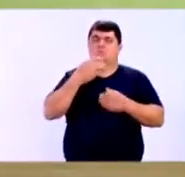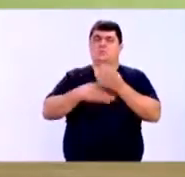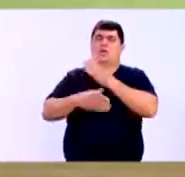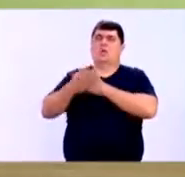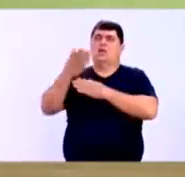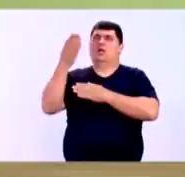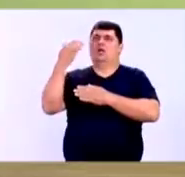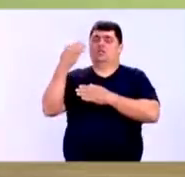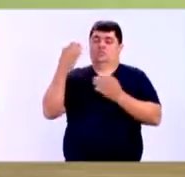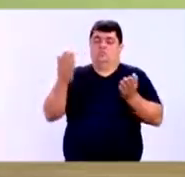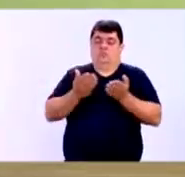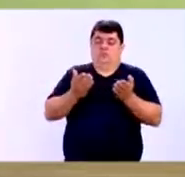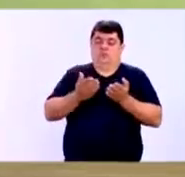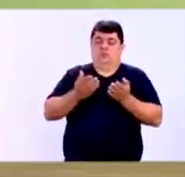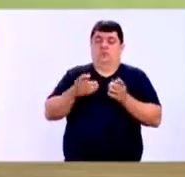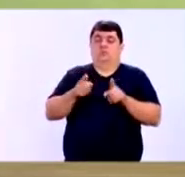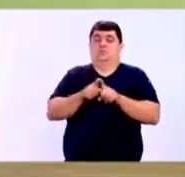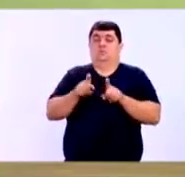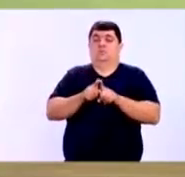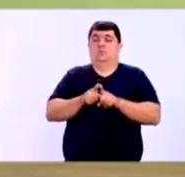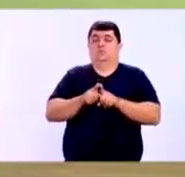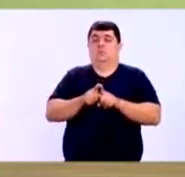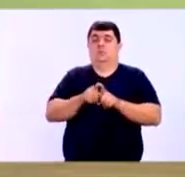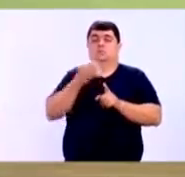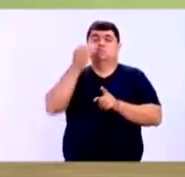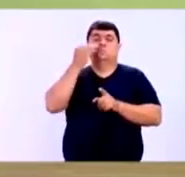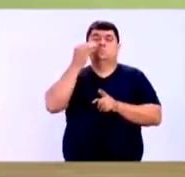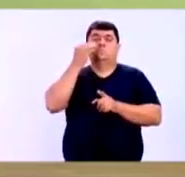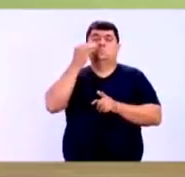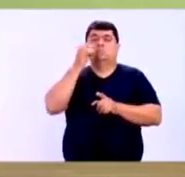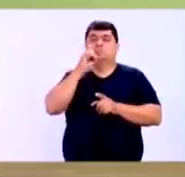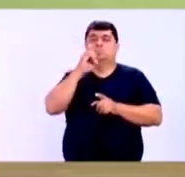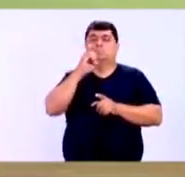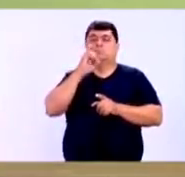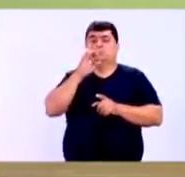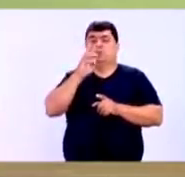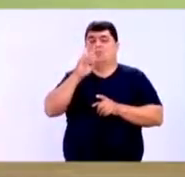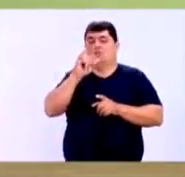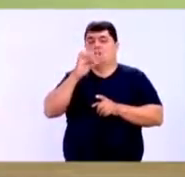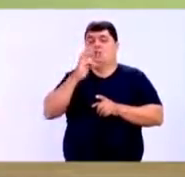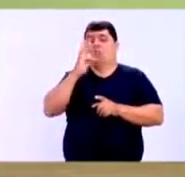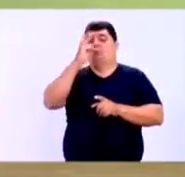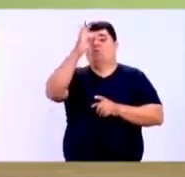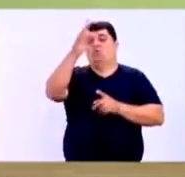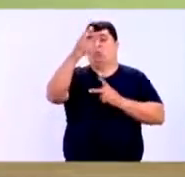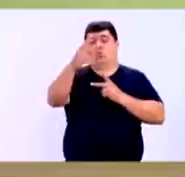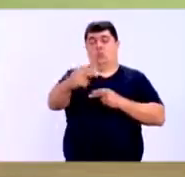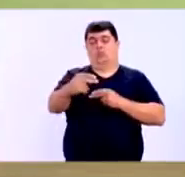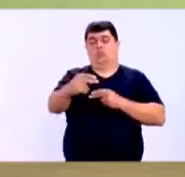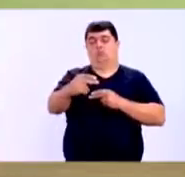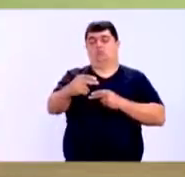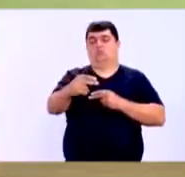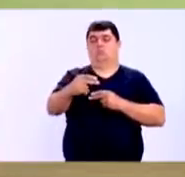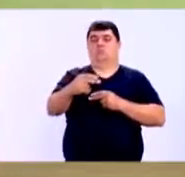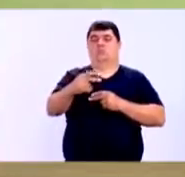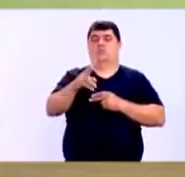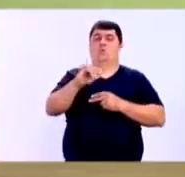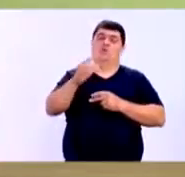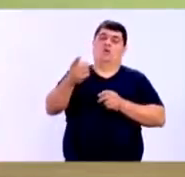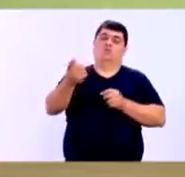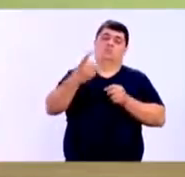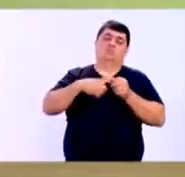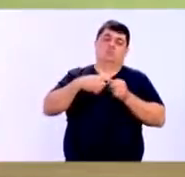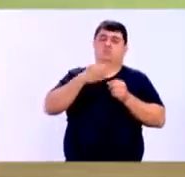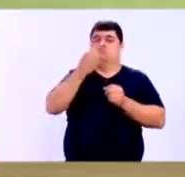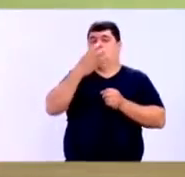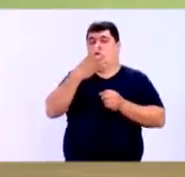passados, presentes e verificar se esses fatos no futuro vão trazer realmente